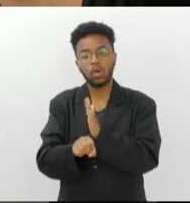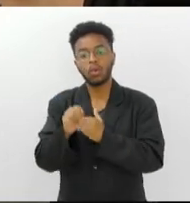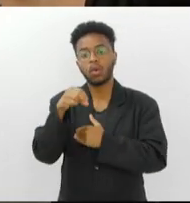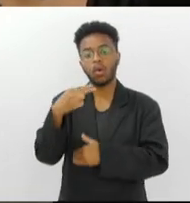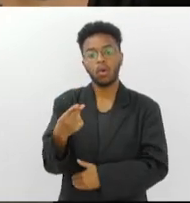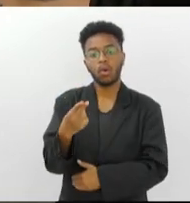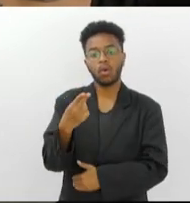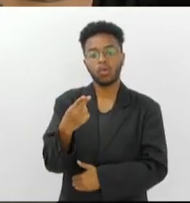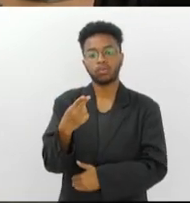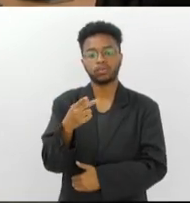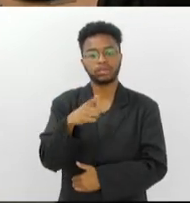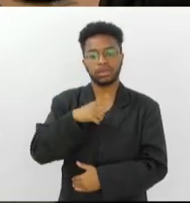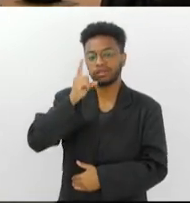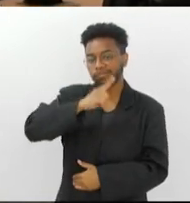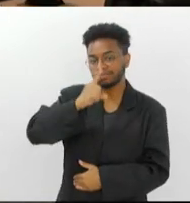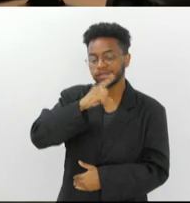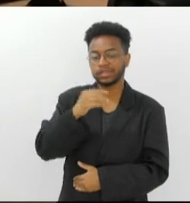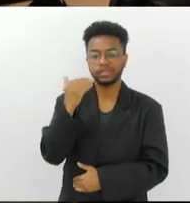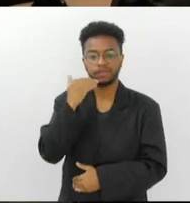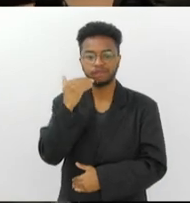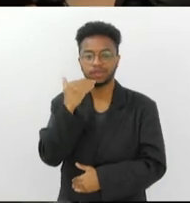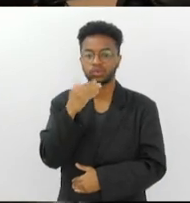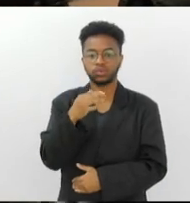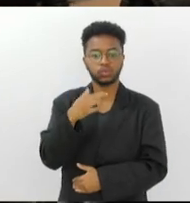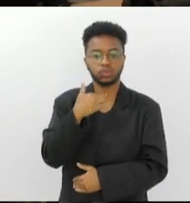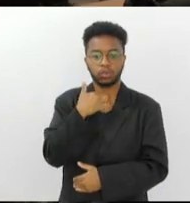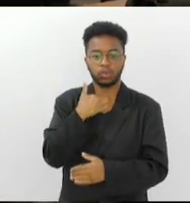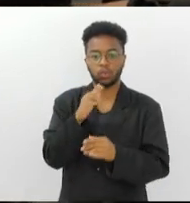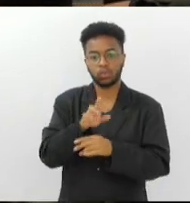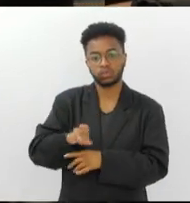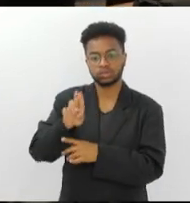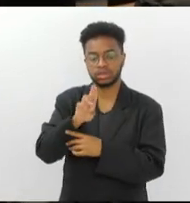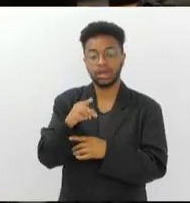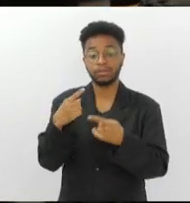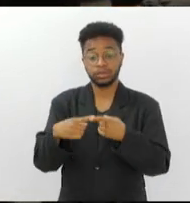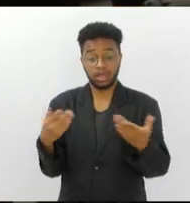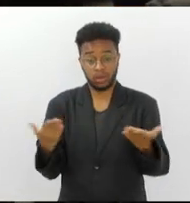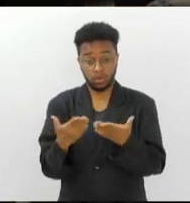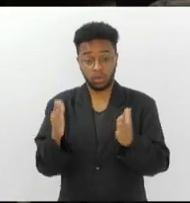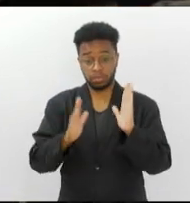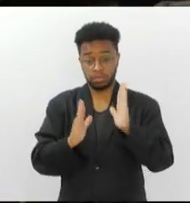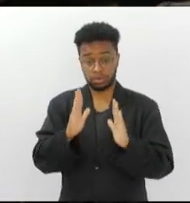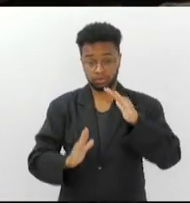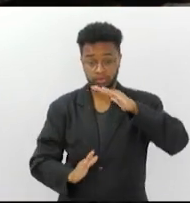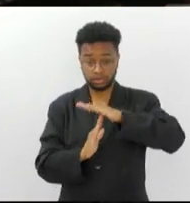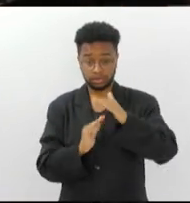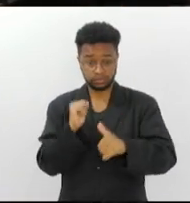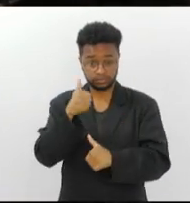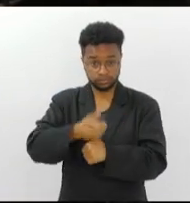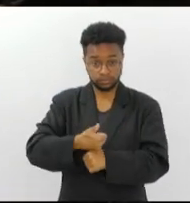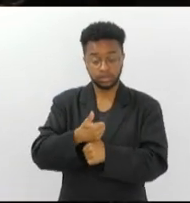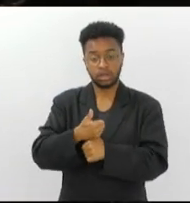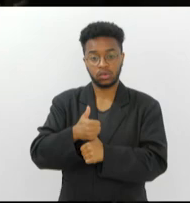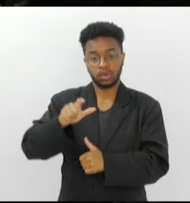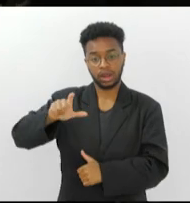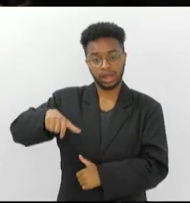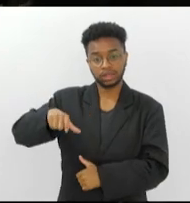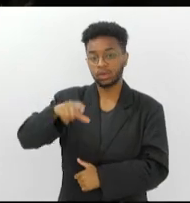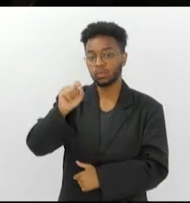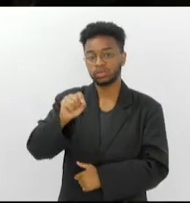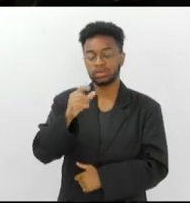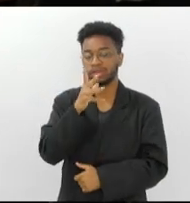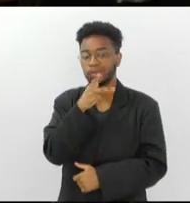algum tipo de defeito que impossibilite o uso do cartão. Atualmente, o prazo para essa substituição, essa troca do cartão, é